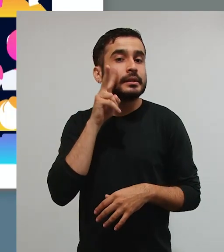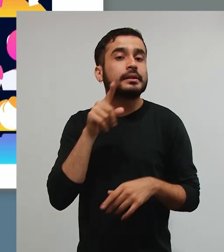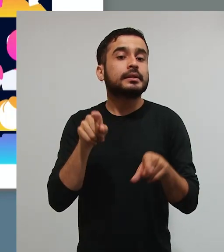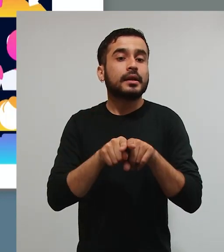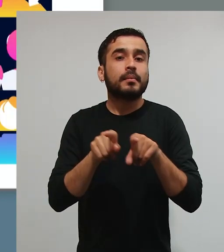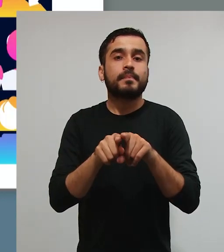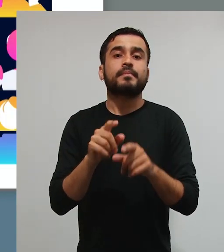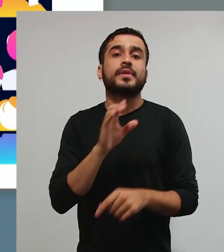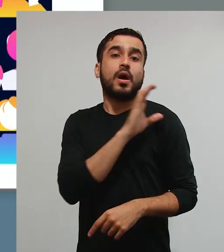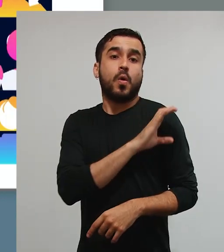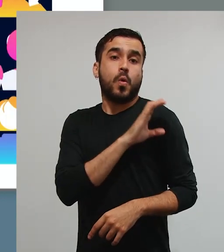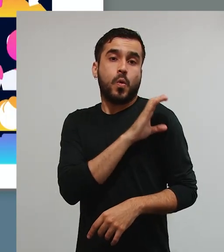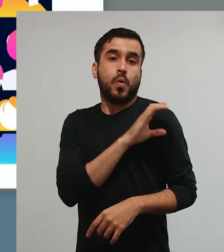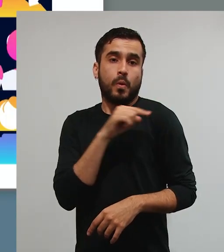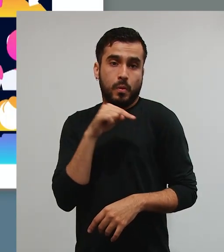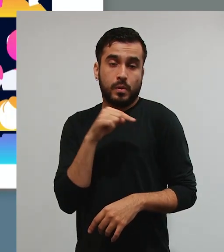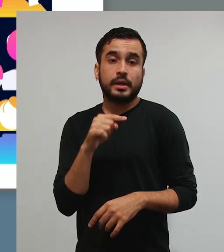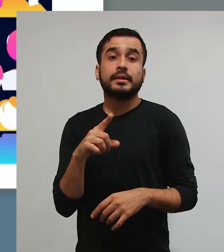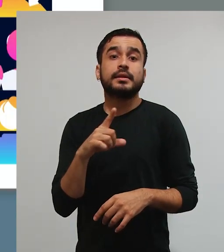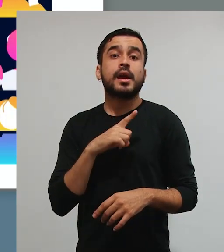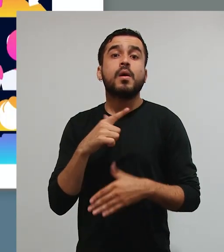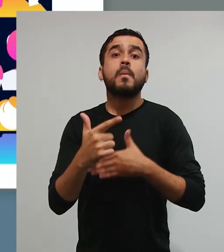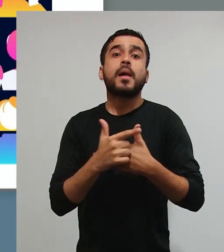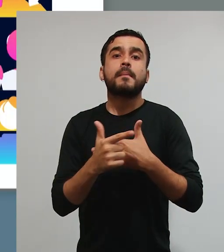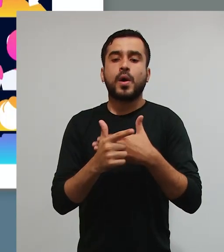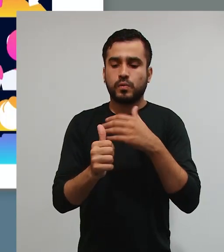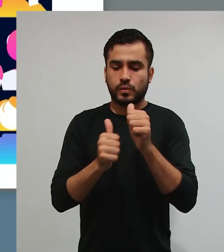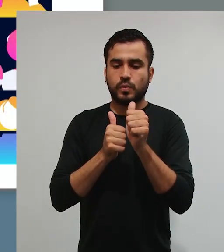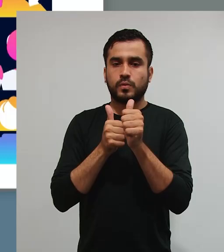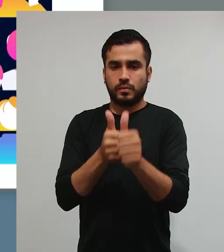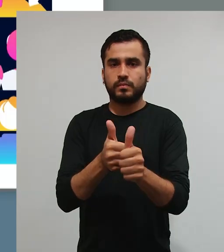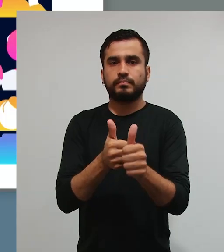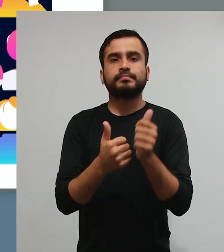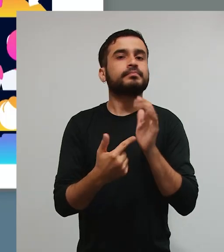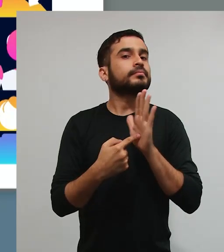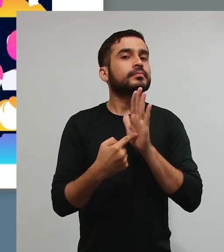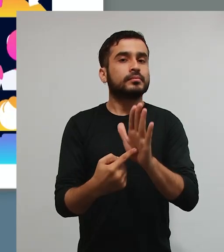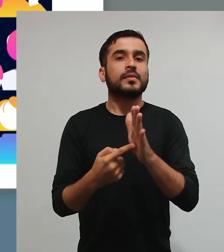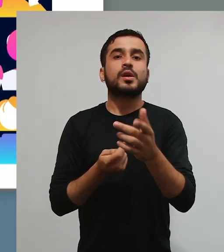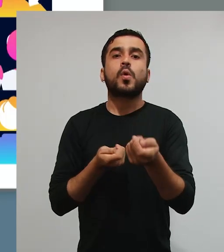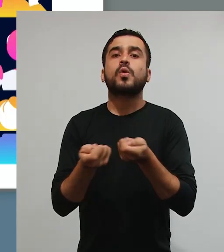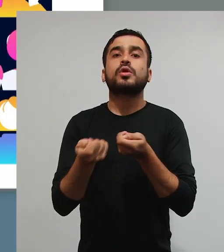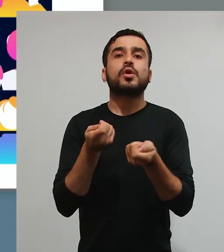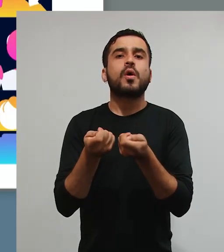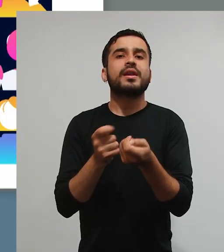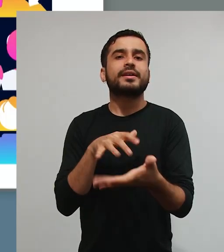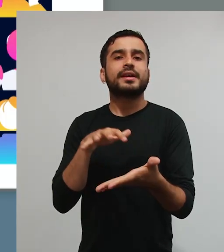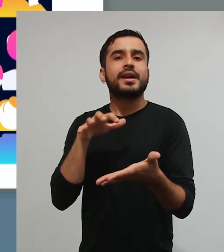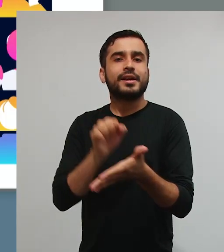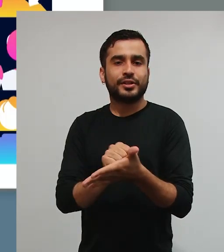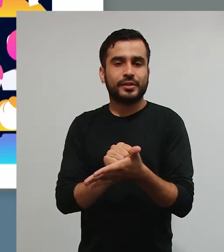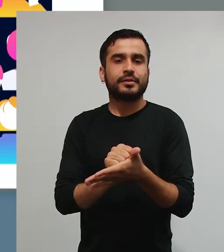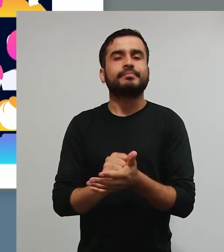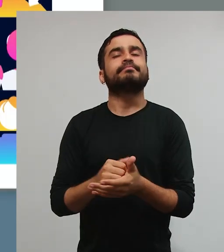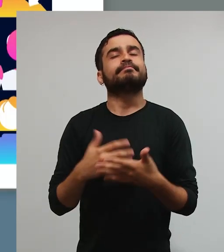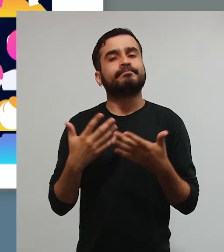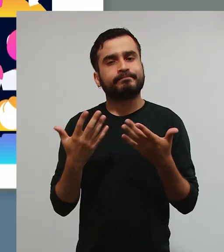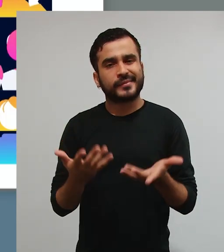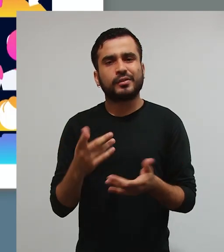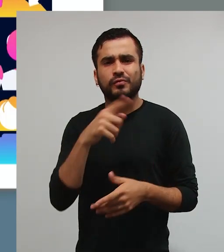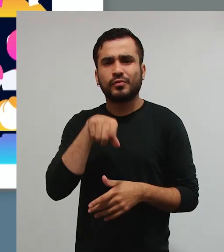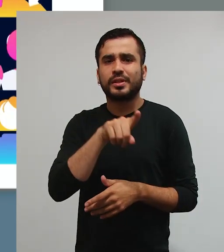os coordenadores da ação tenham funções de acompanhamento, exposição, controle e registro. Vocês estão em